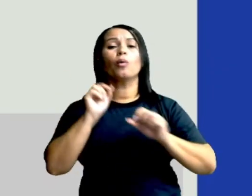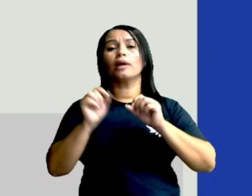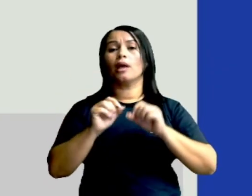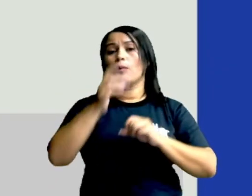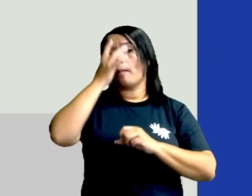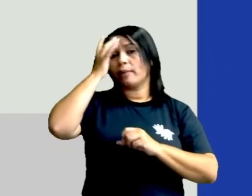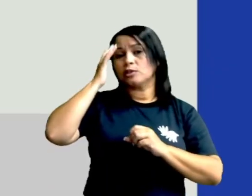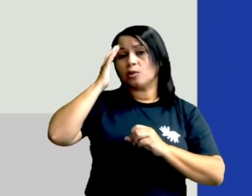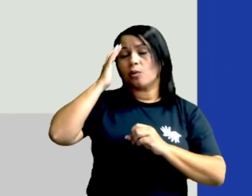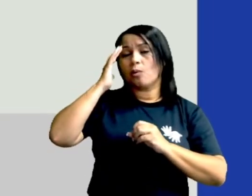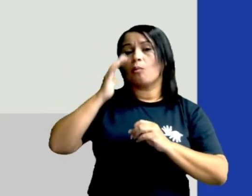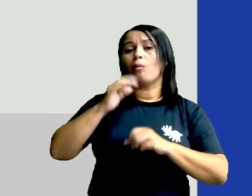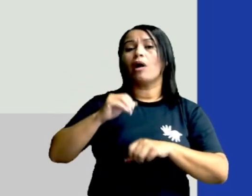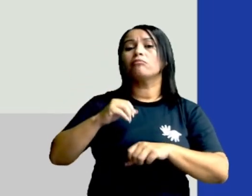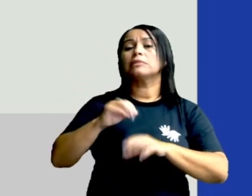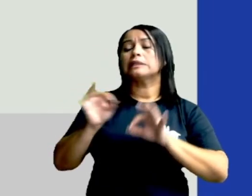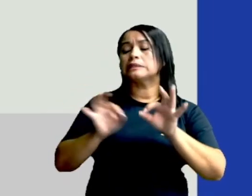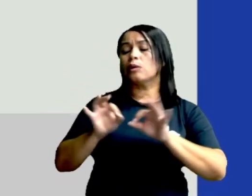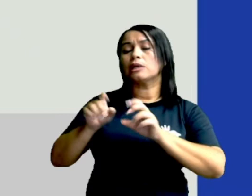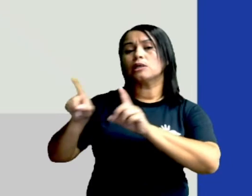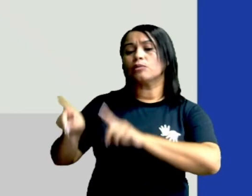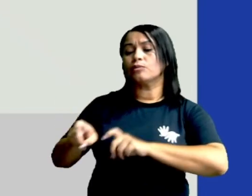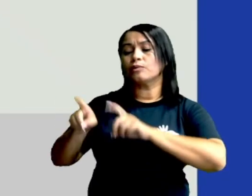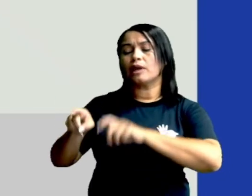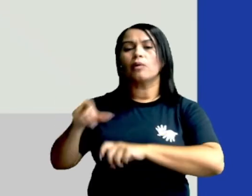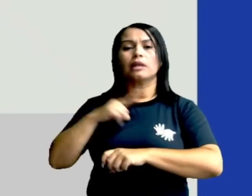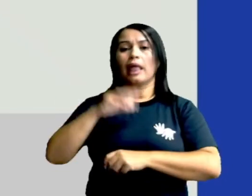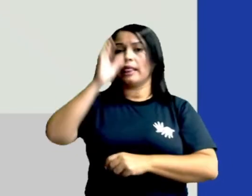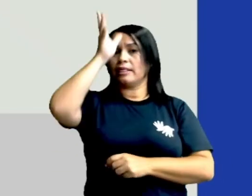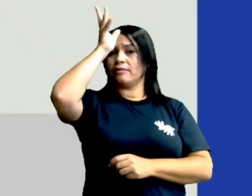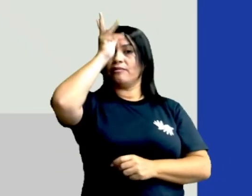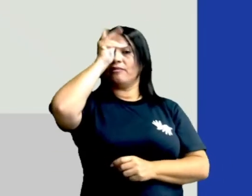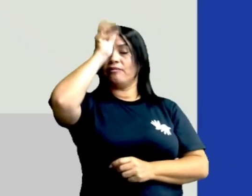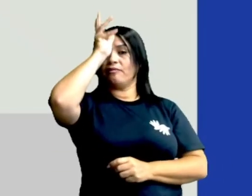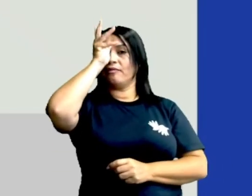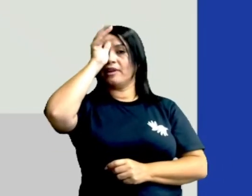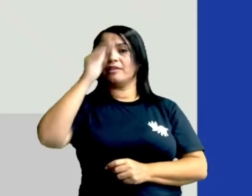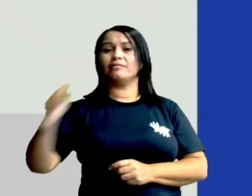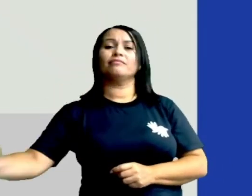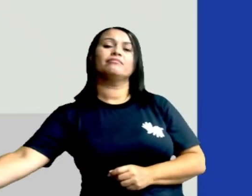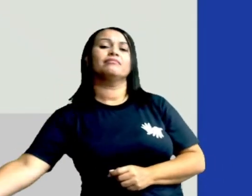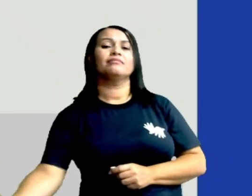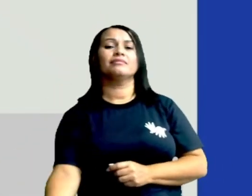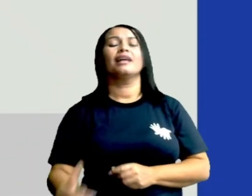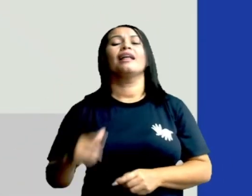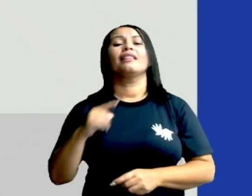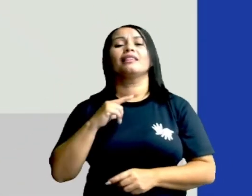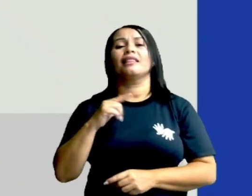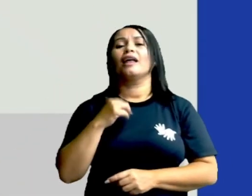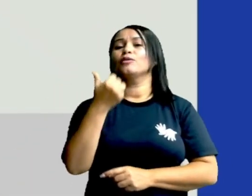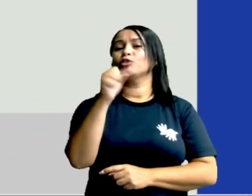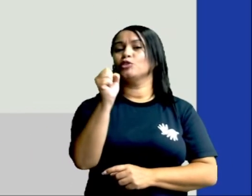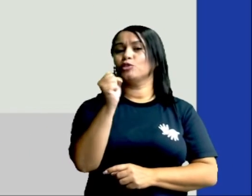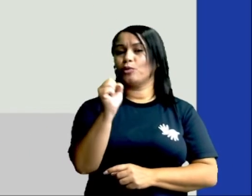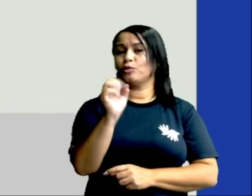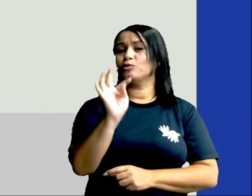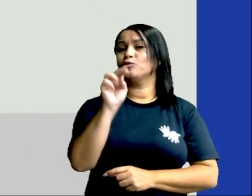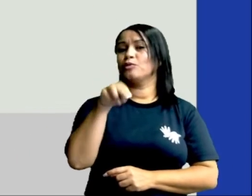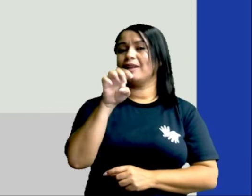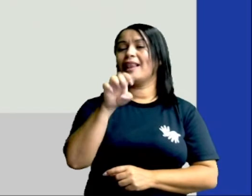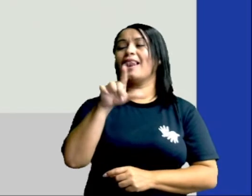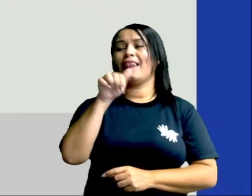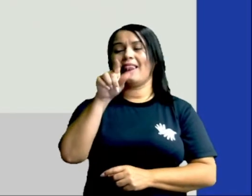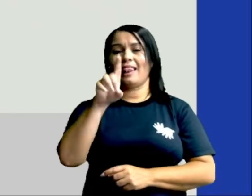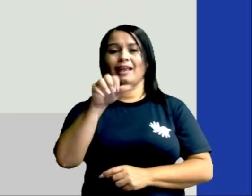agora um produtor rural tem uma produção anual de frangos. de cerca de 18 toneladas, em 6 meses ele